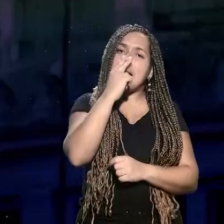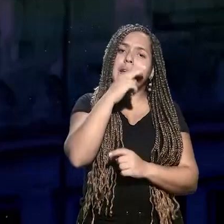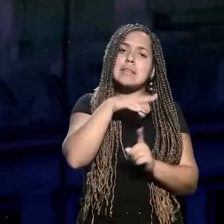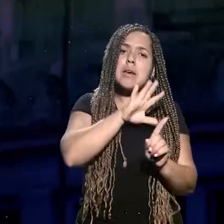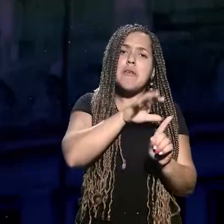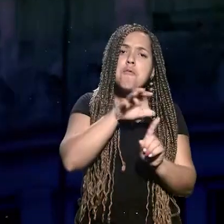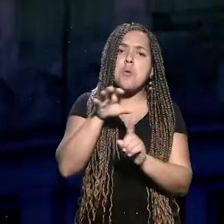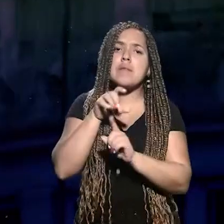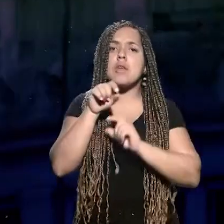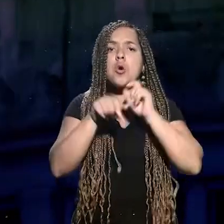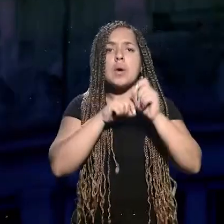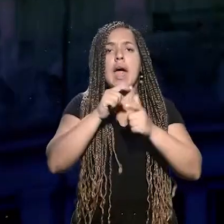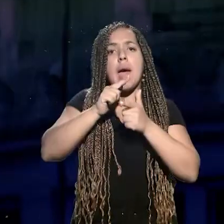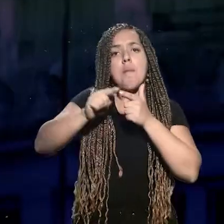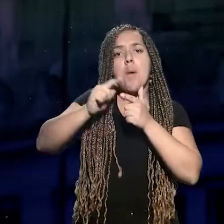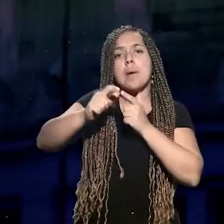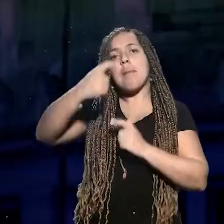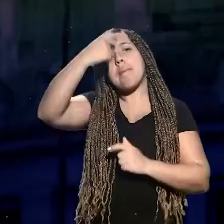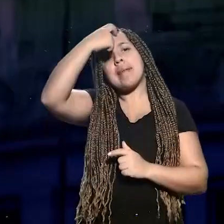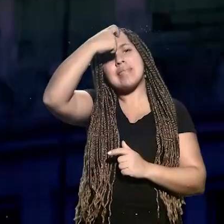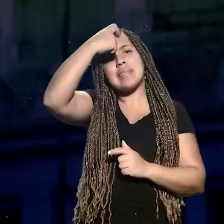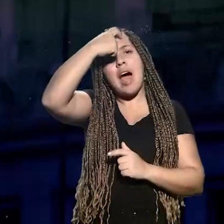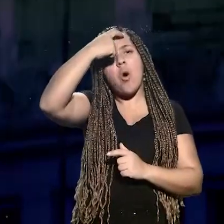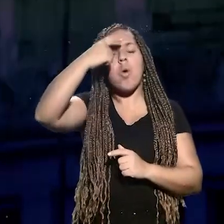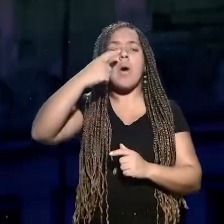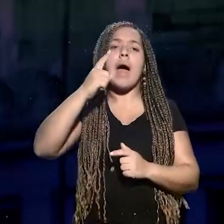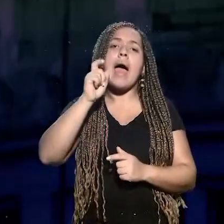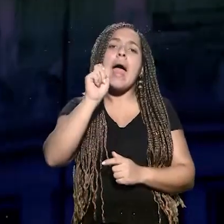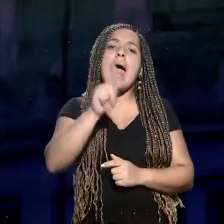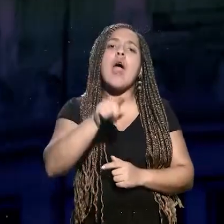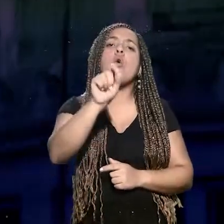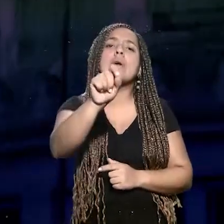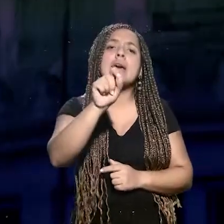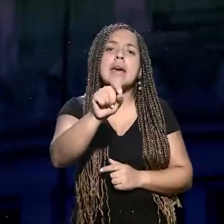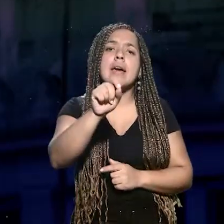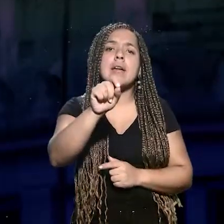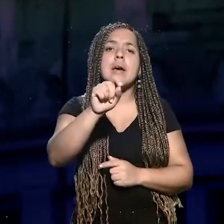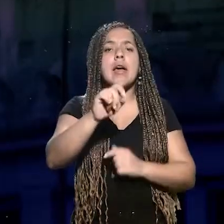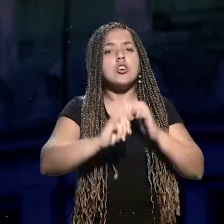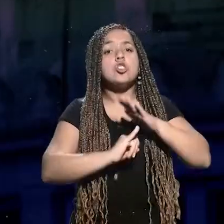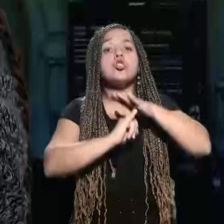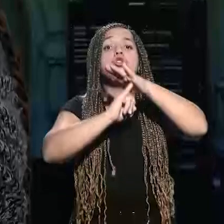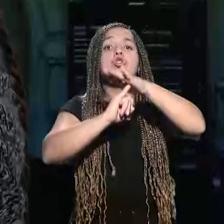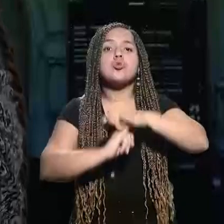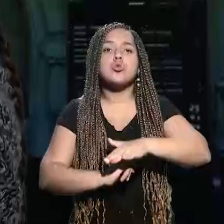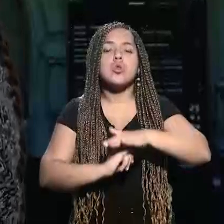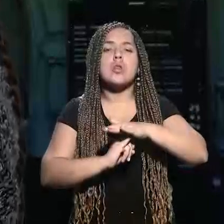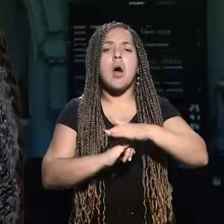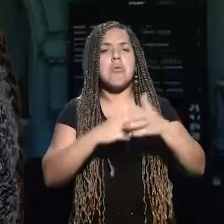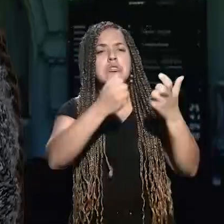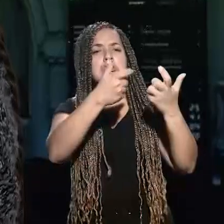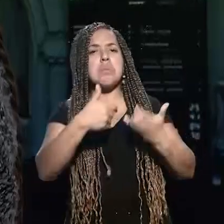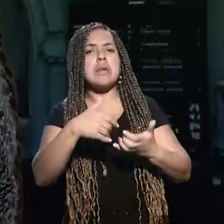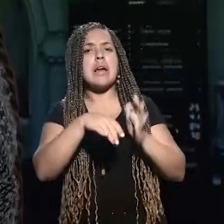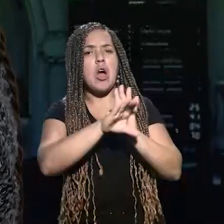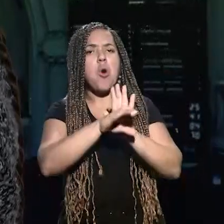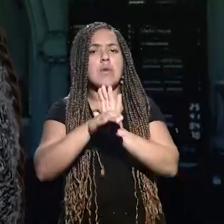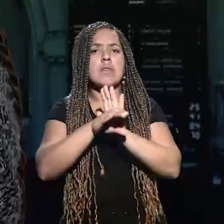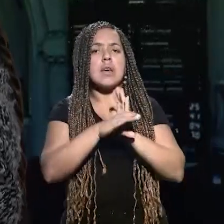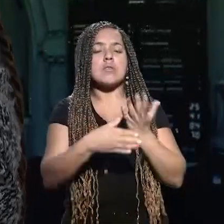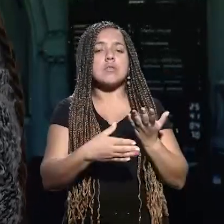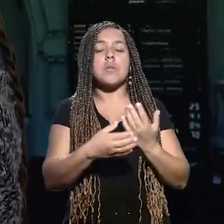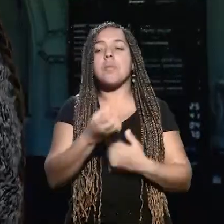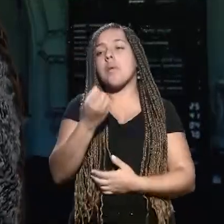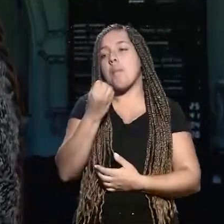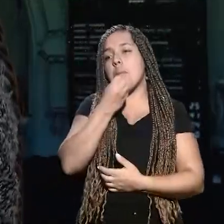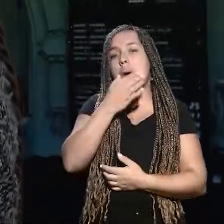problema mental, né? Que é a questão do racismo institucional. Explica para a gente o que é esse conceito. Primeiro, boa tarde, Fernanda. É muito